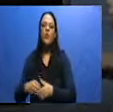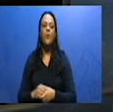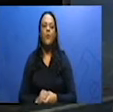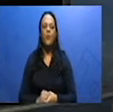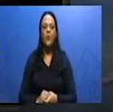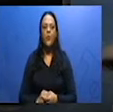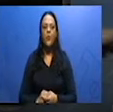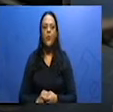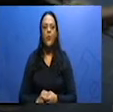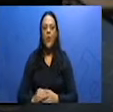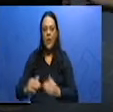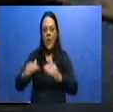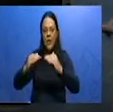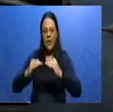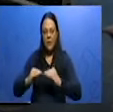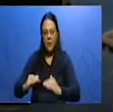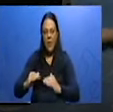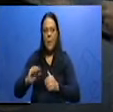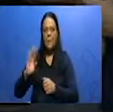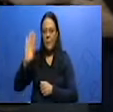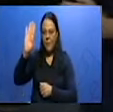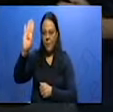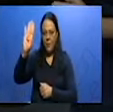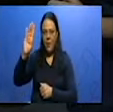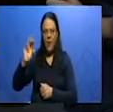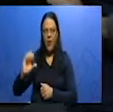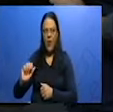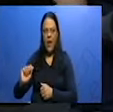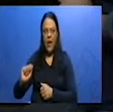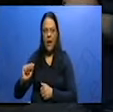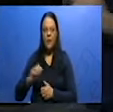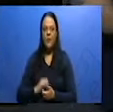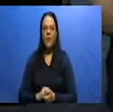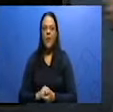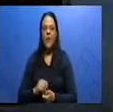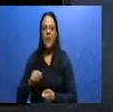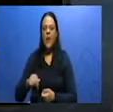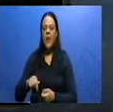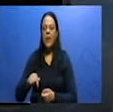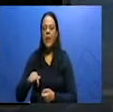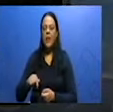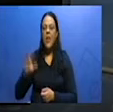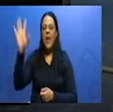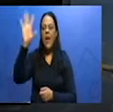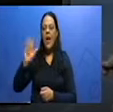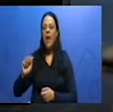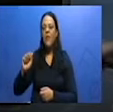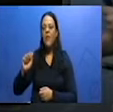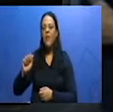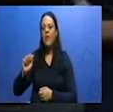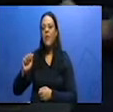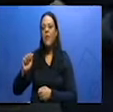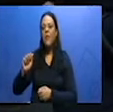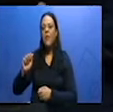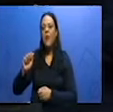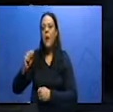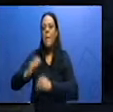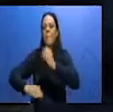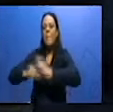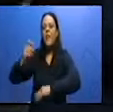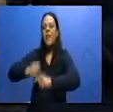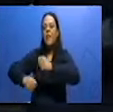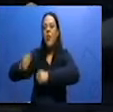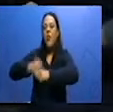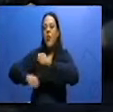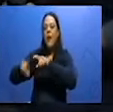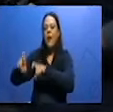capital do reino, havia gente de diversos lugares da África que praticava o comércio. Estou falando de quem?